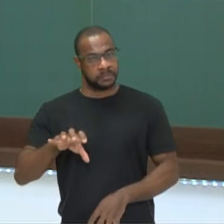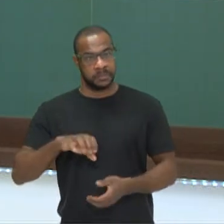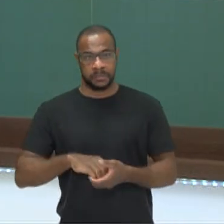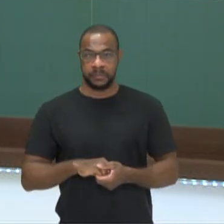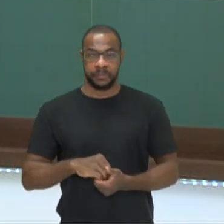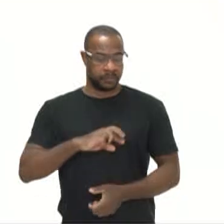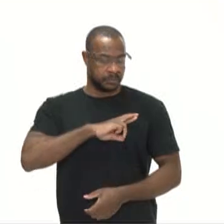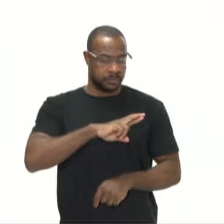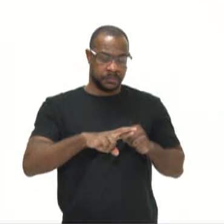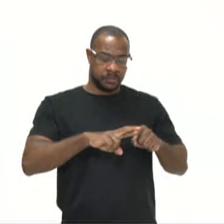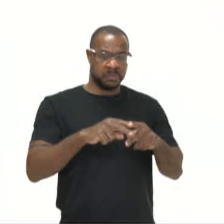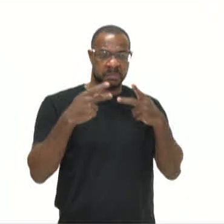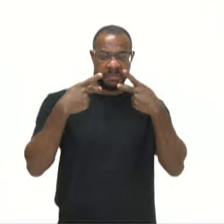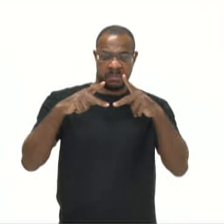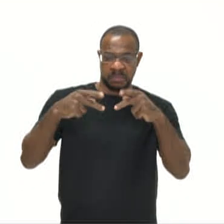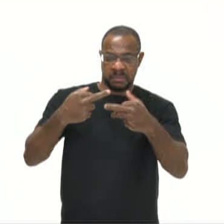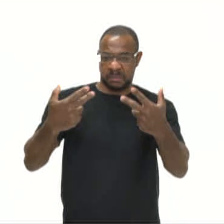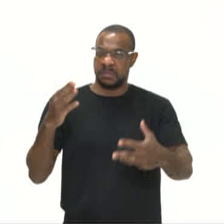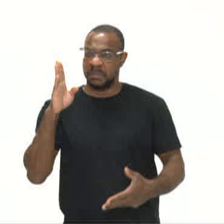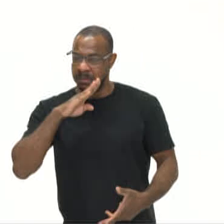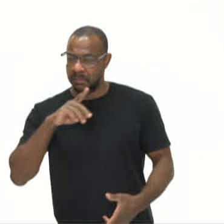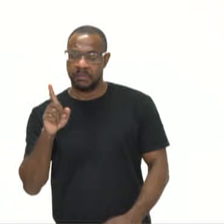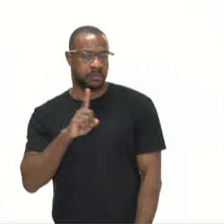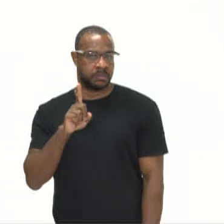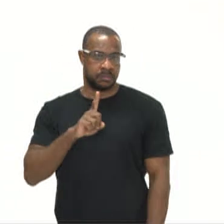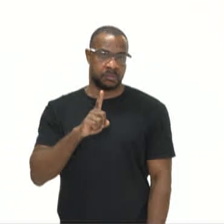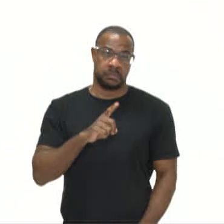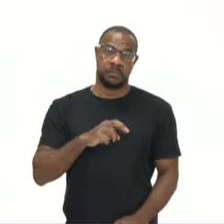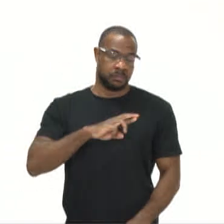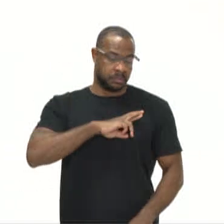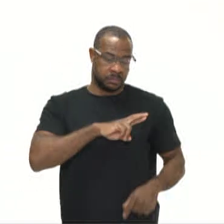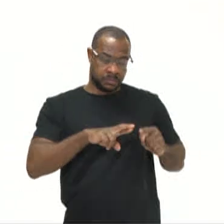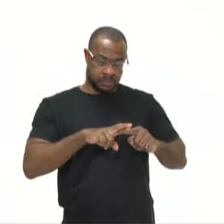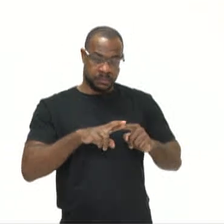mal. Além de possuir essa função, uma